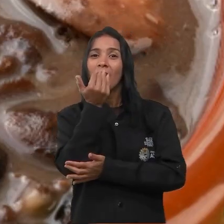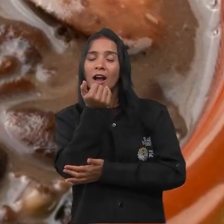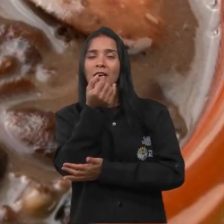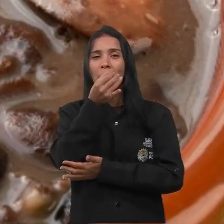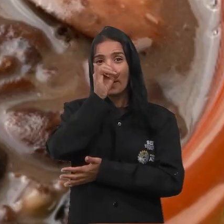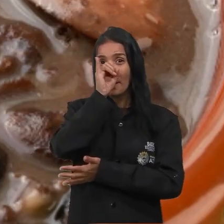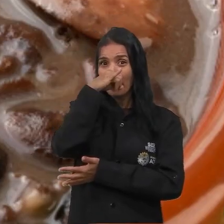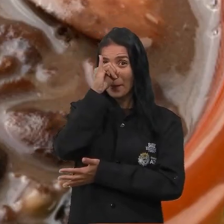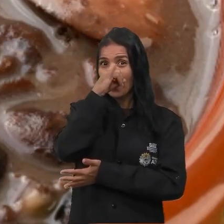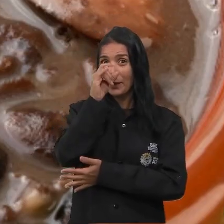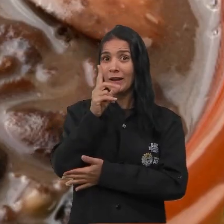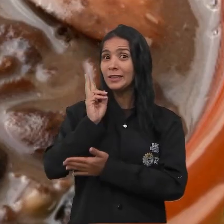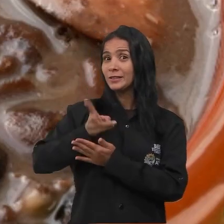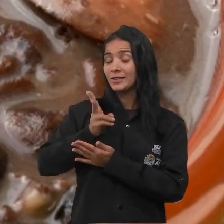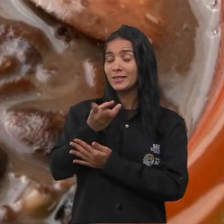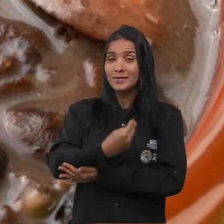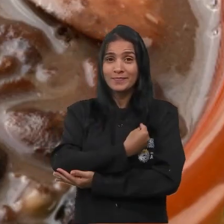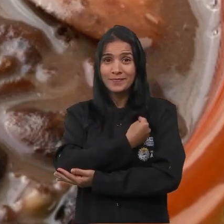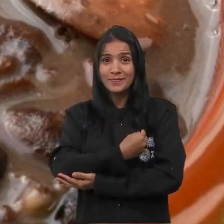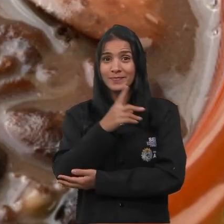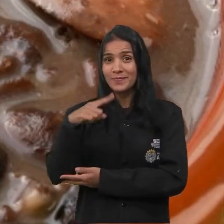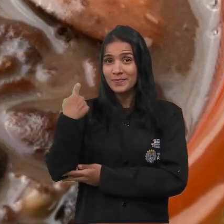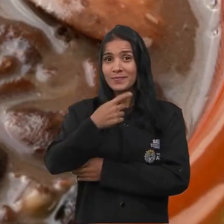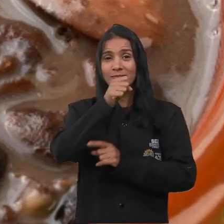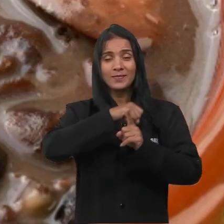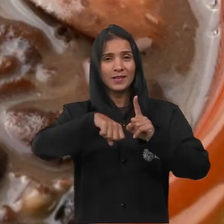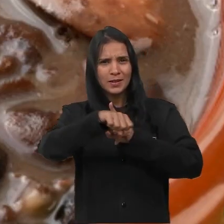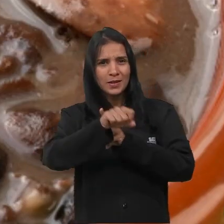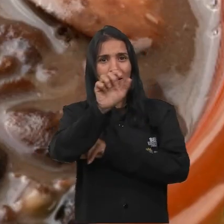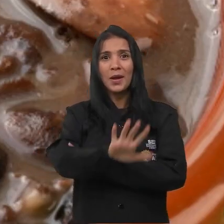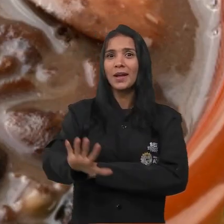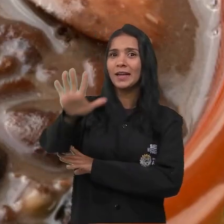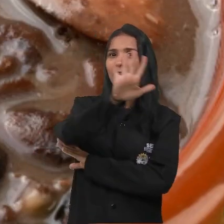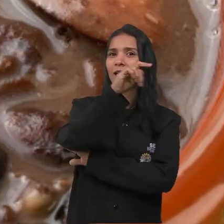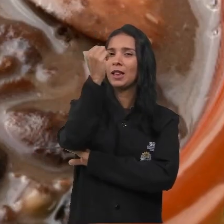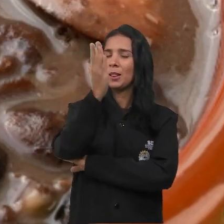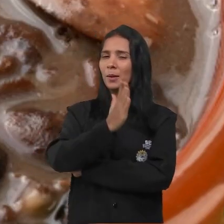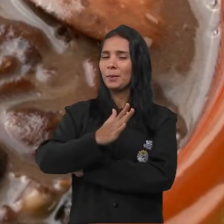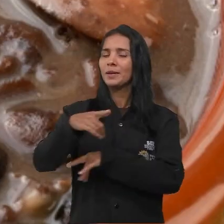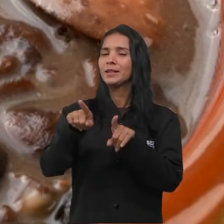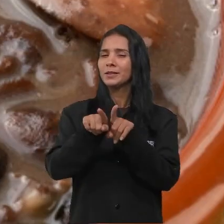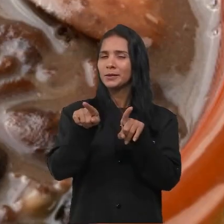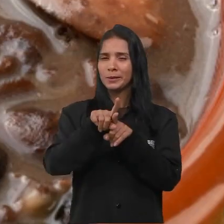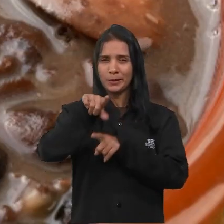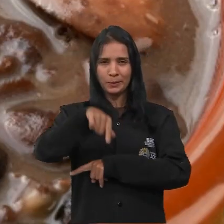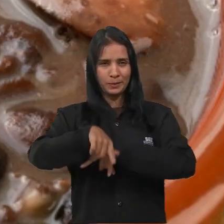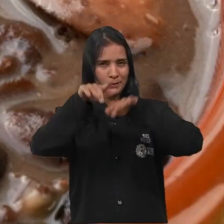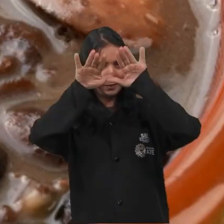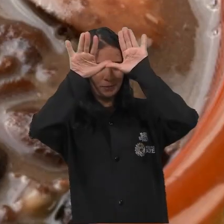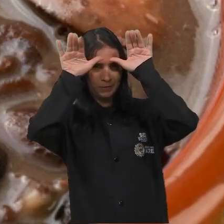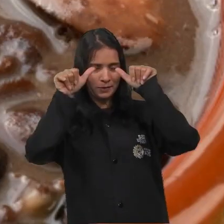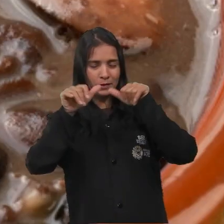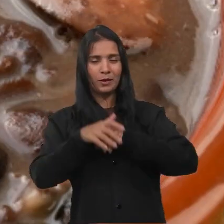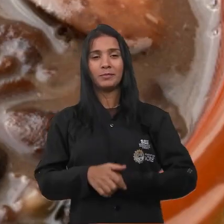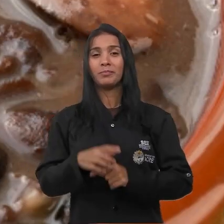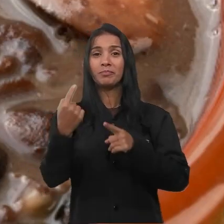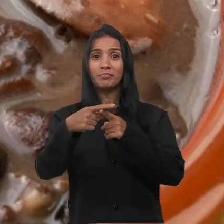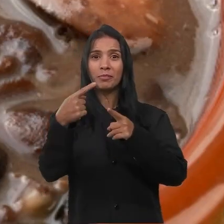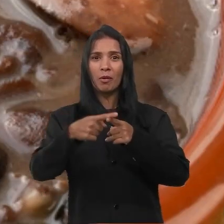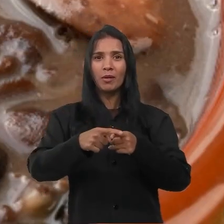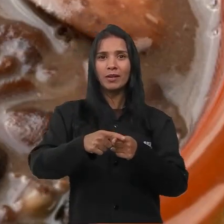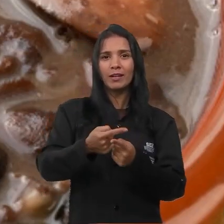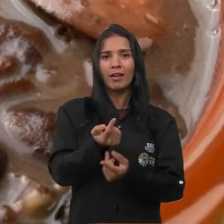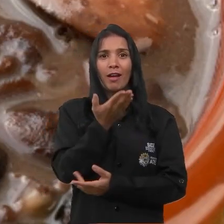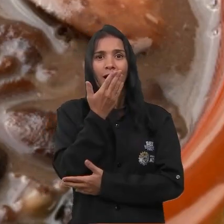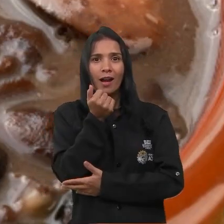nossa sociedade, tanto a nível de Brasil, quanto a nível aqui do nosso estado. A feijoada é